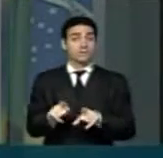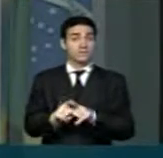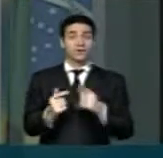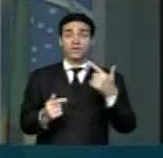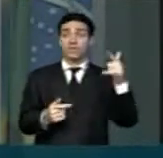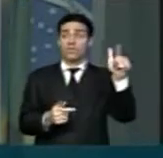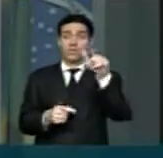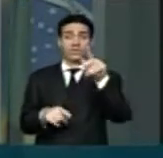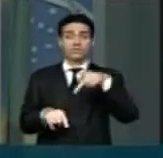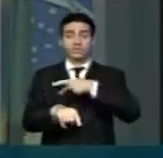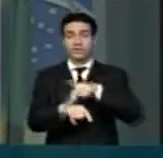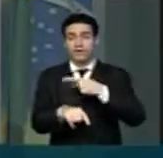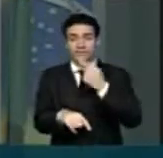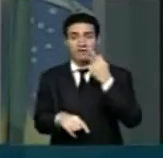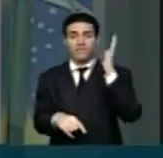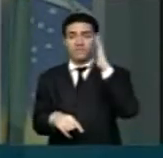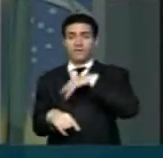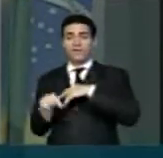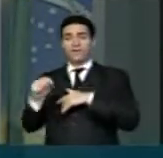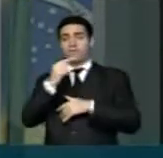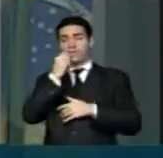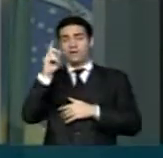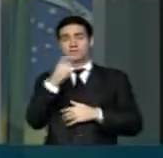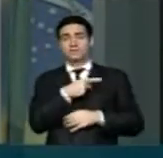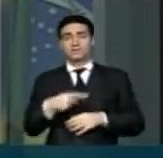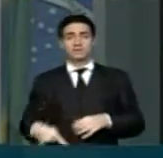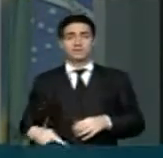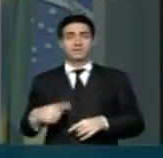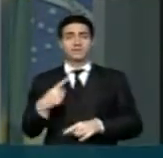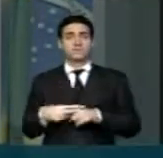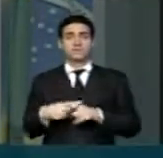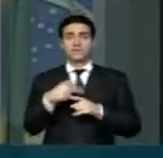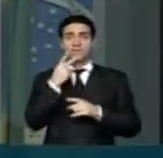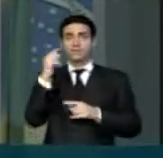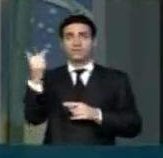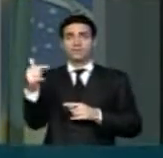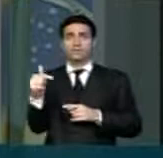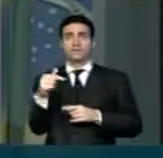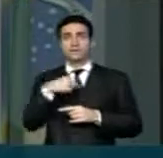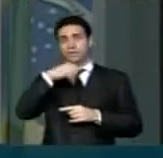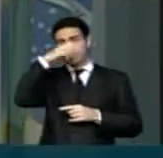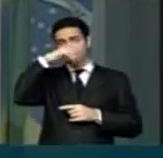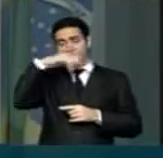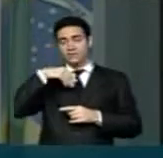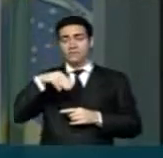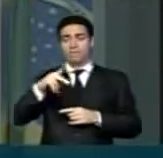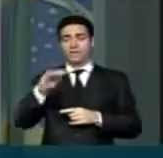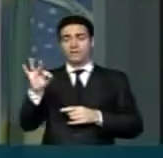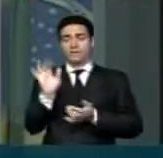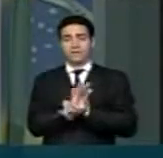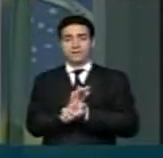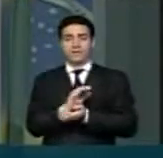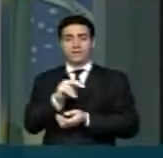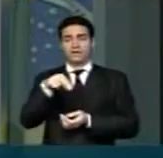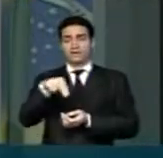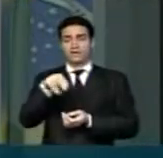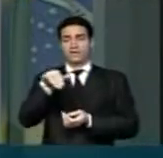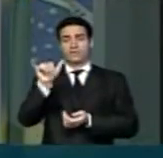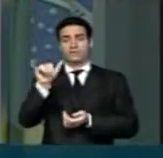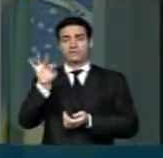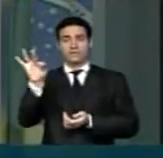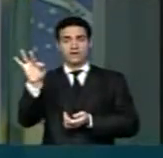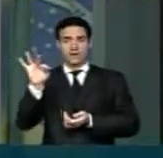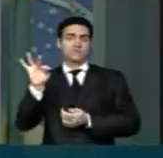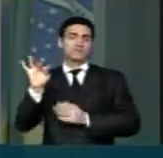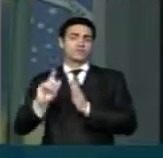internacional, com razão, ironizou a argumentação do ex-presidente, que negou a existência do escândalo petista ao New York Times.